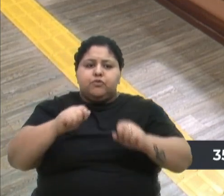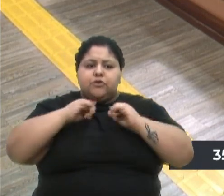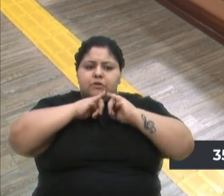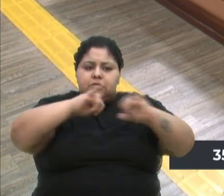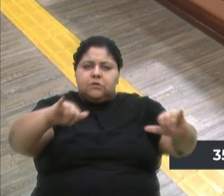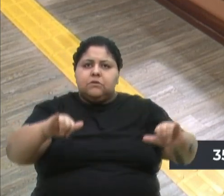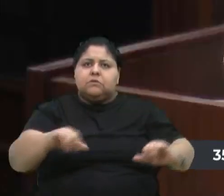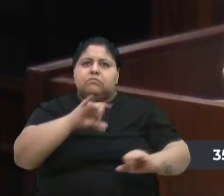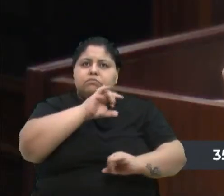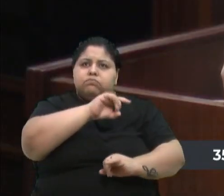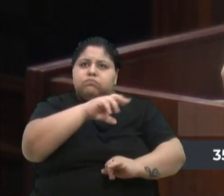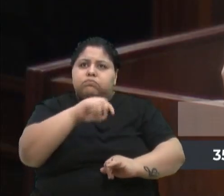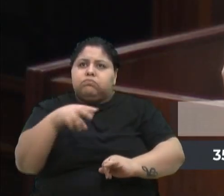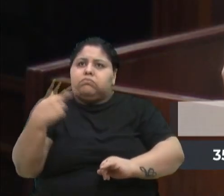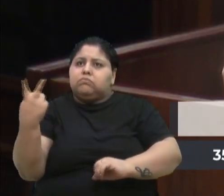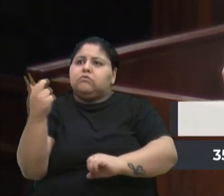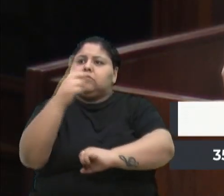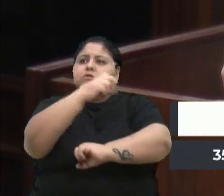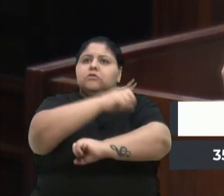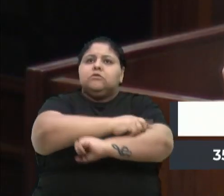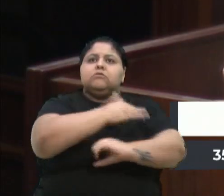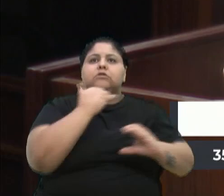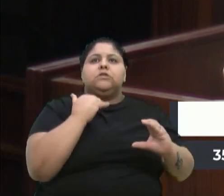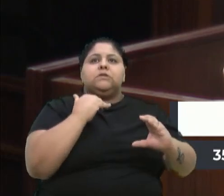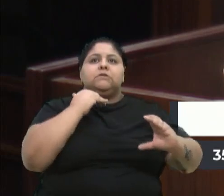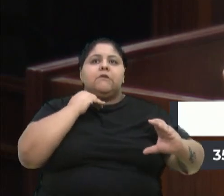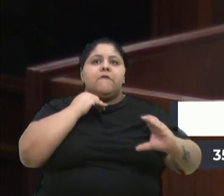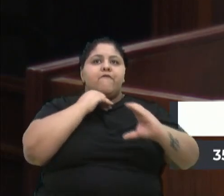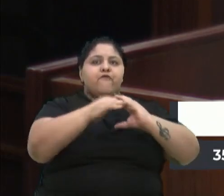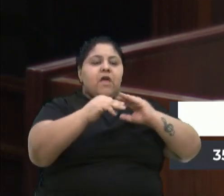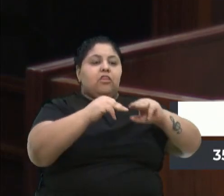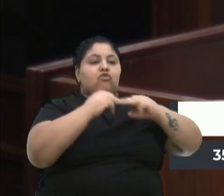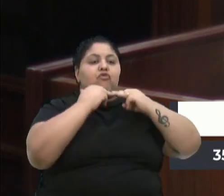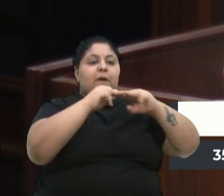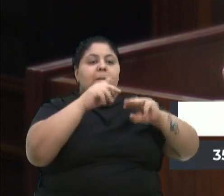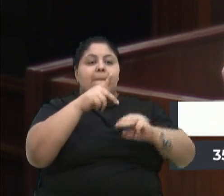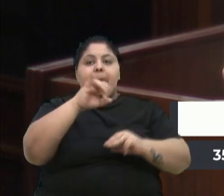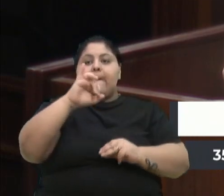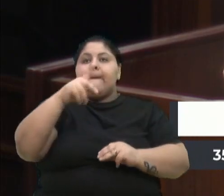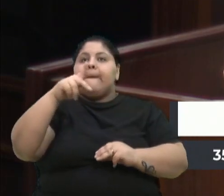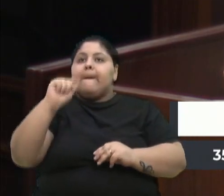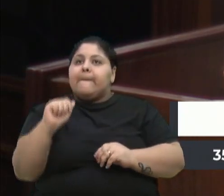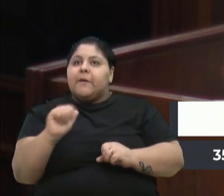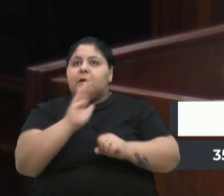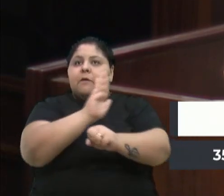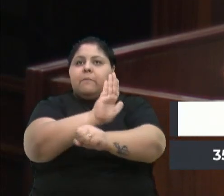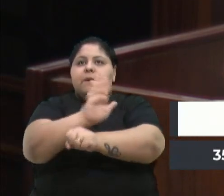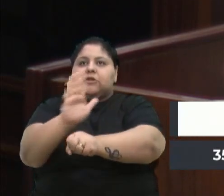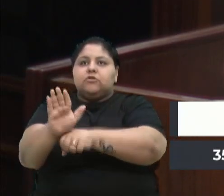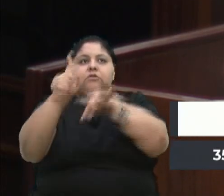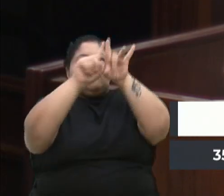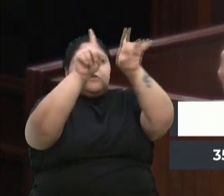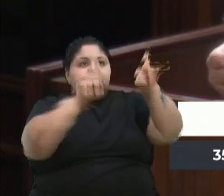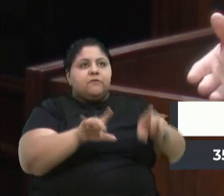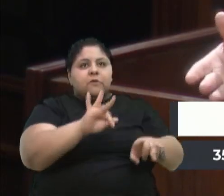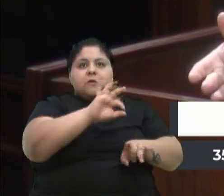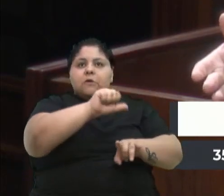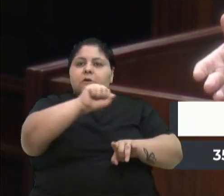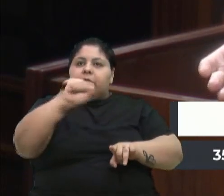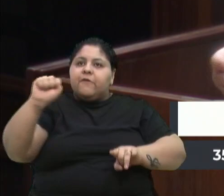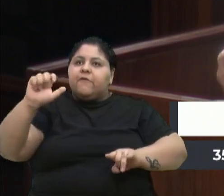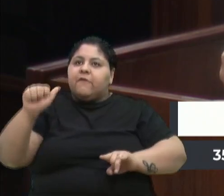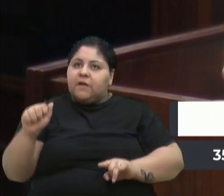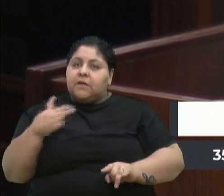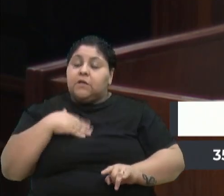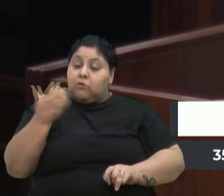2 dias está indo um caminhão-pipa. Né? Ajudamos com os servidores da FAS. A gente podia, e eu quero parabenizar o